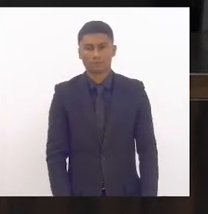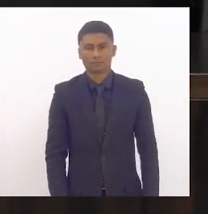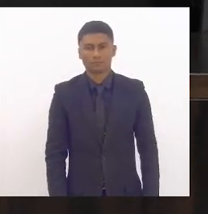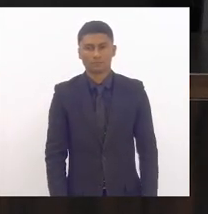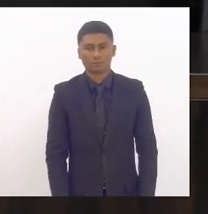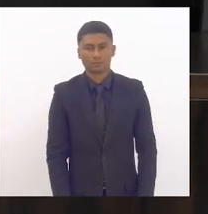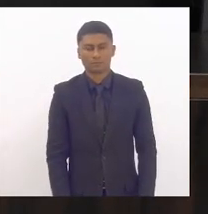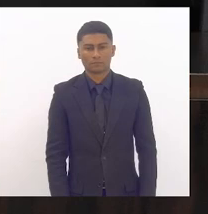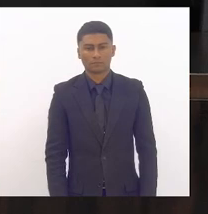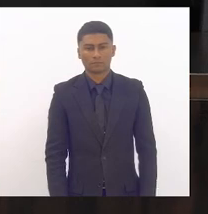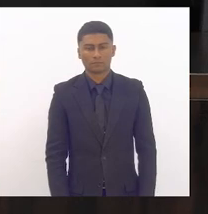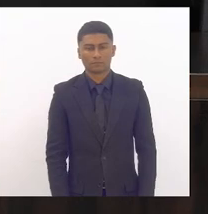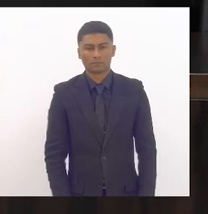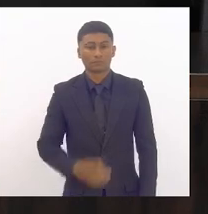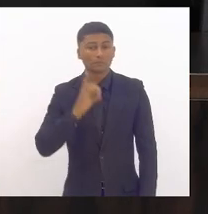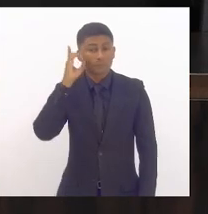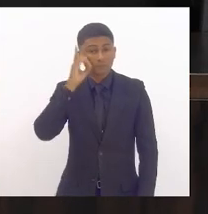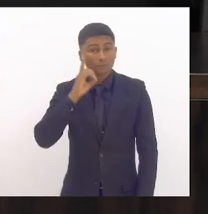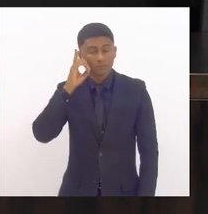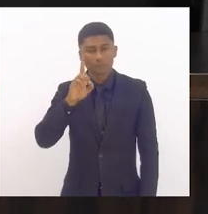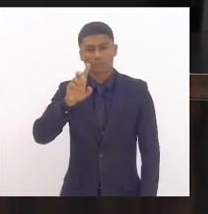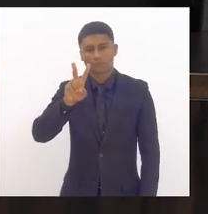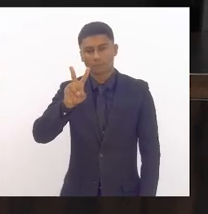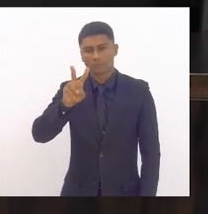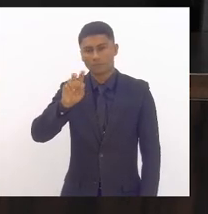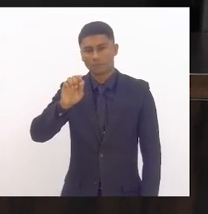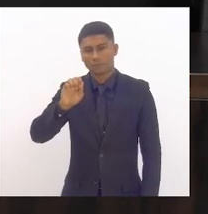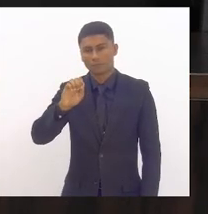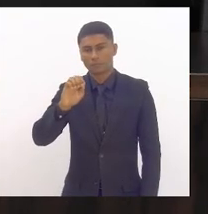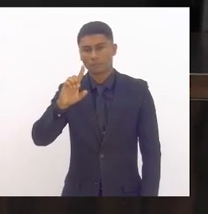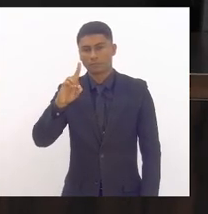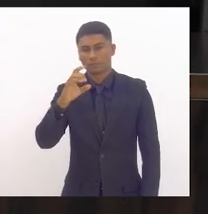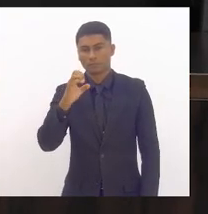Deputado Valdec.